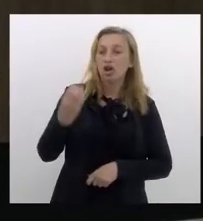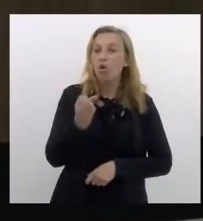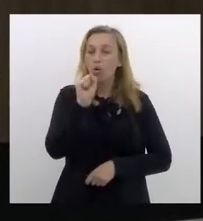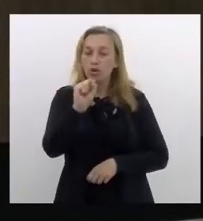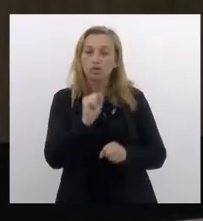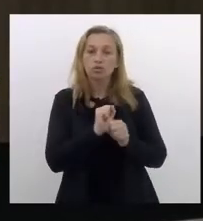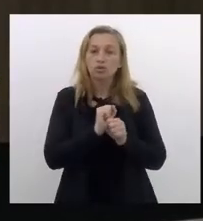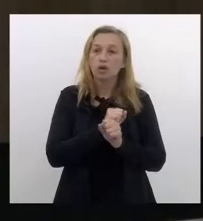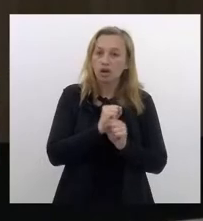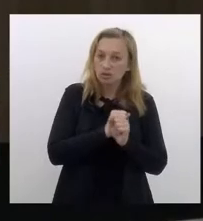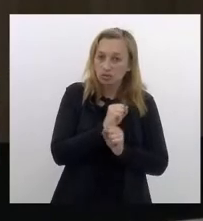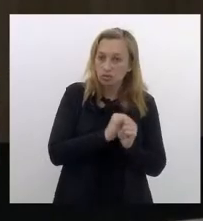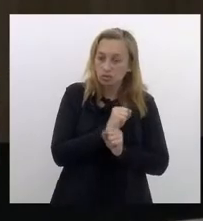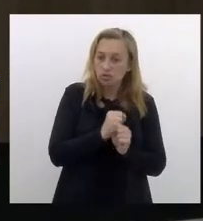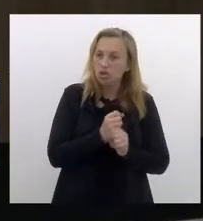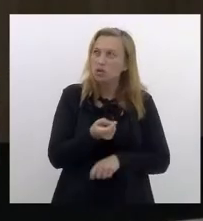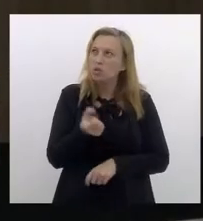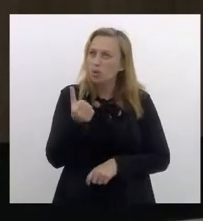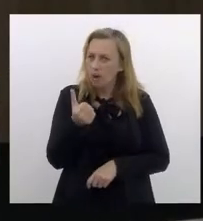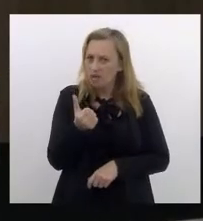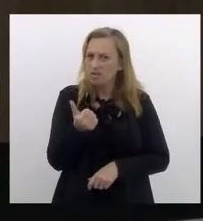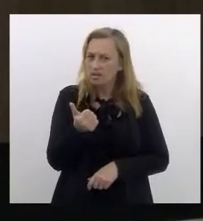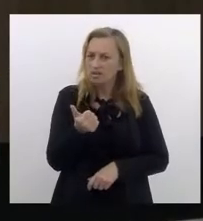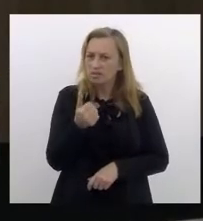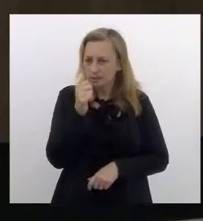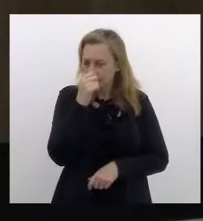8 anos, quase ininterruptos,